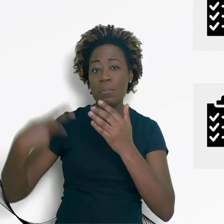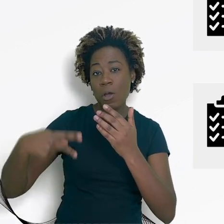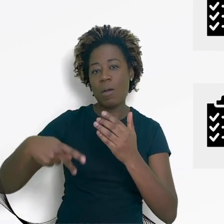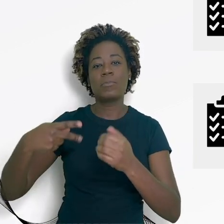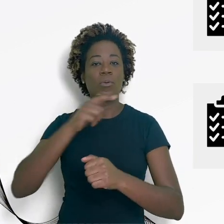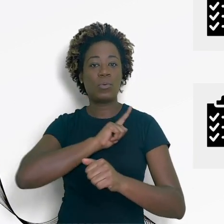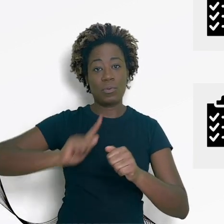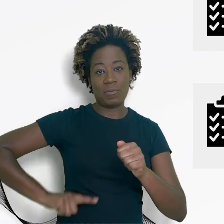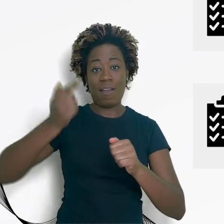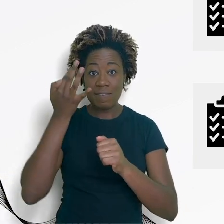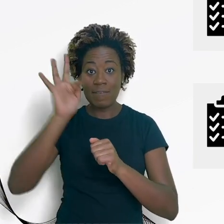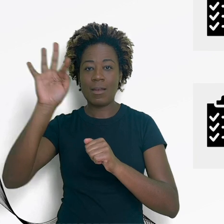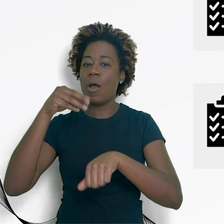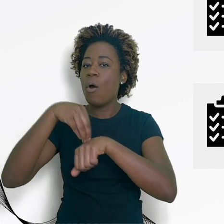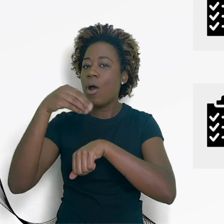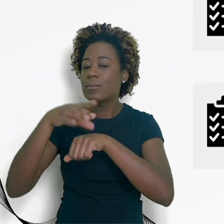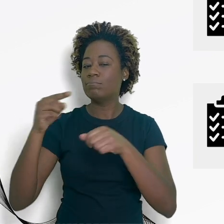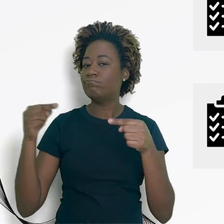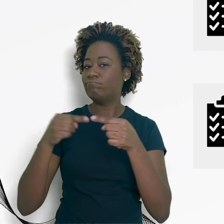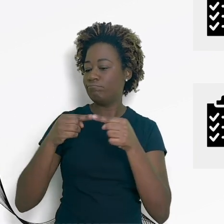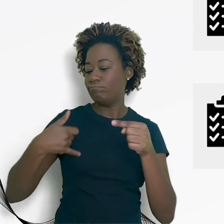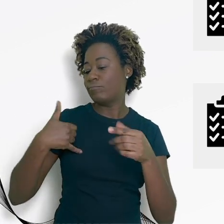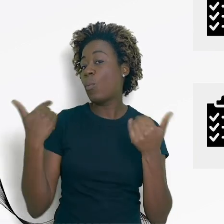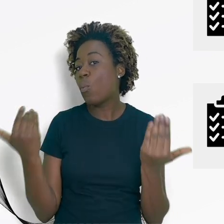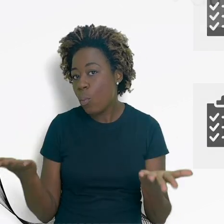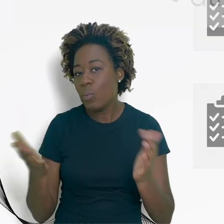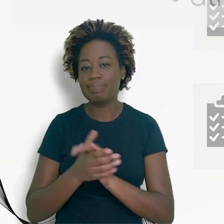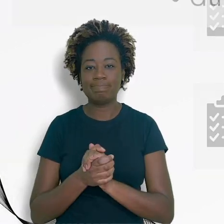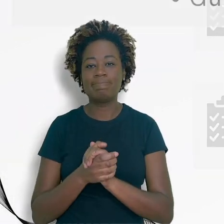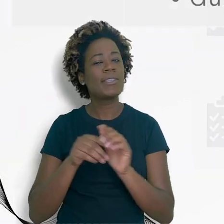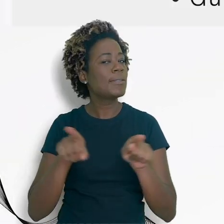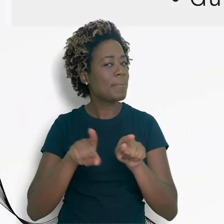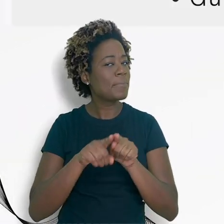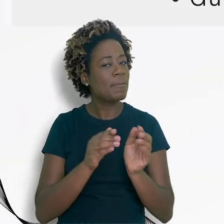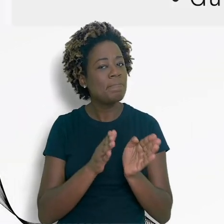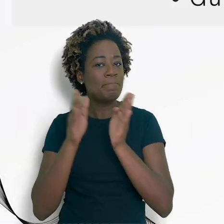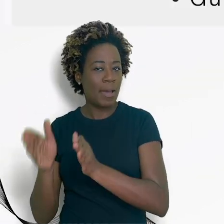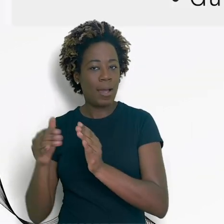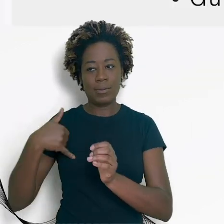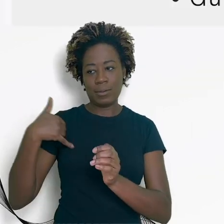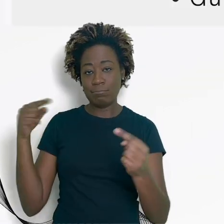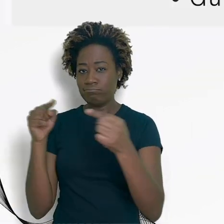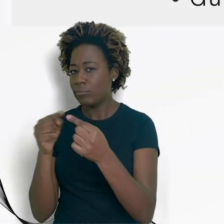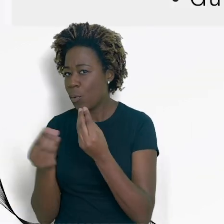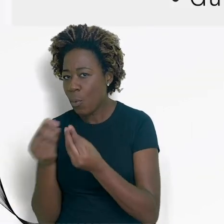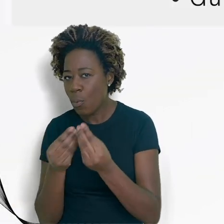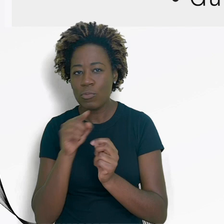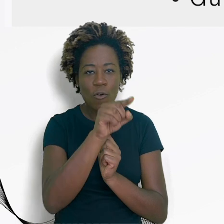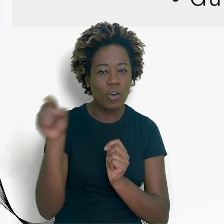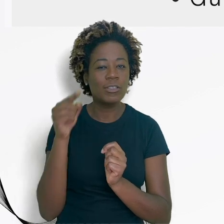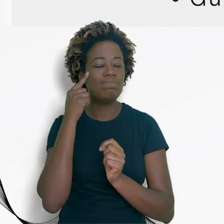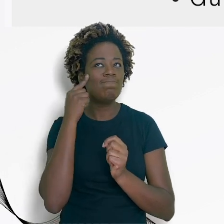governo federal com todas as orientações para as classificações indicativas. Outra parte importante da classificação indicativa é você ter